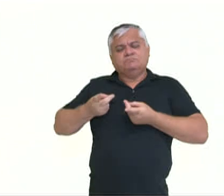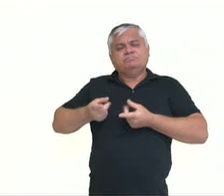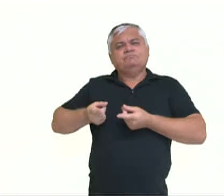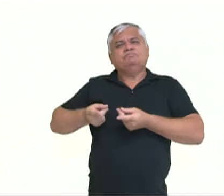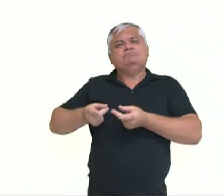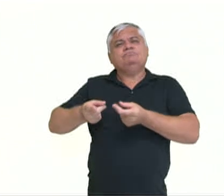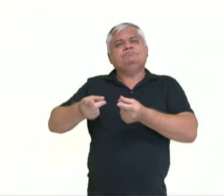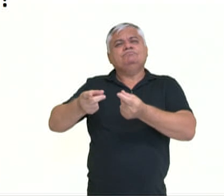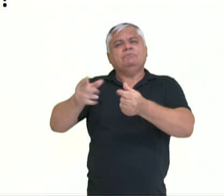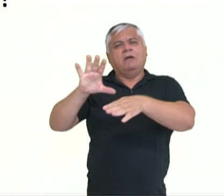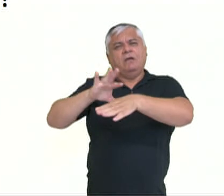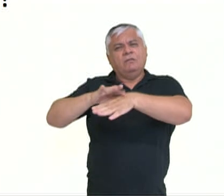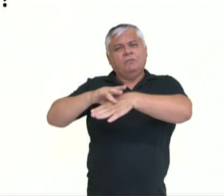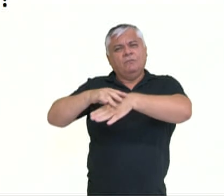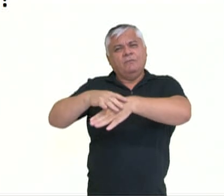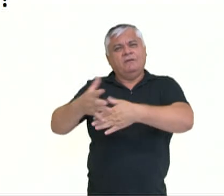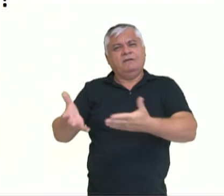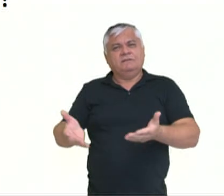eternamente hipocondríacos.